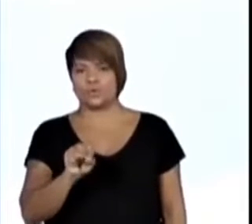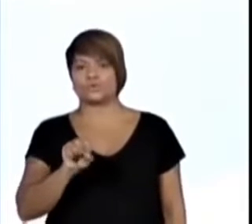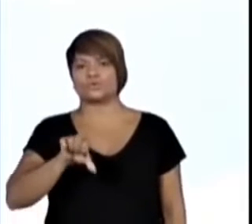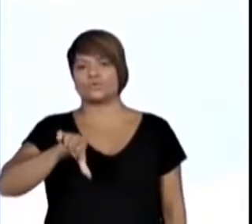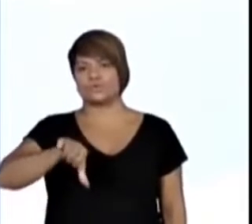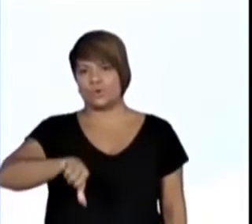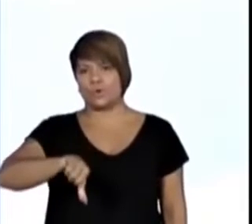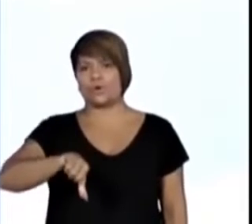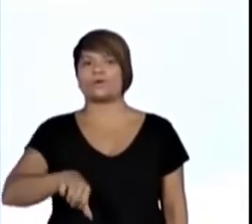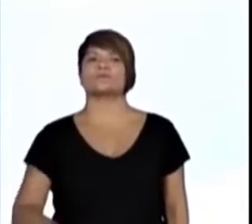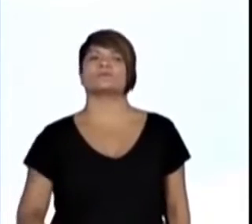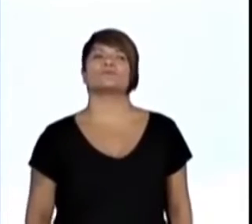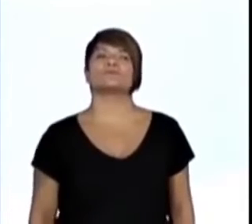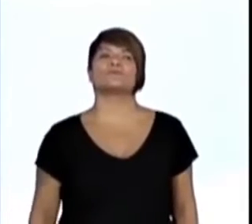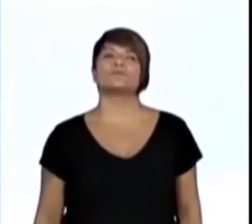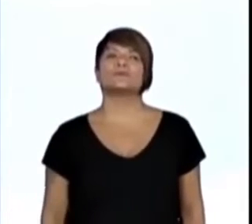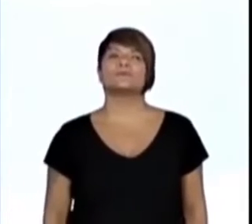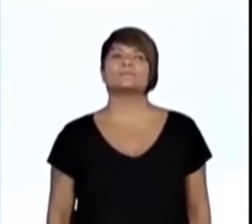7, 8,